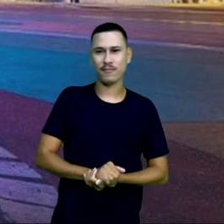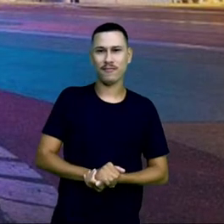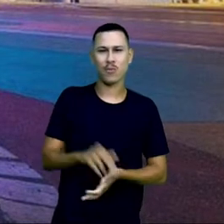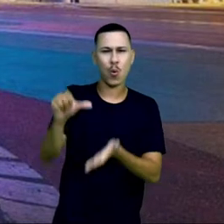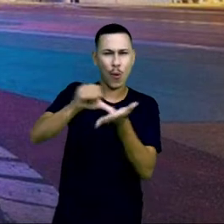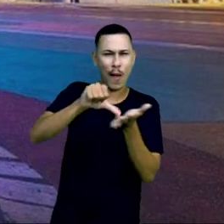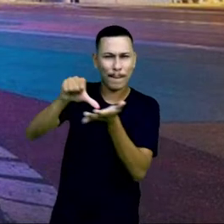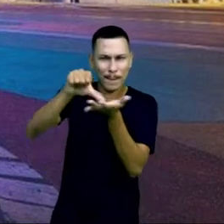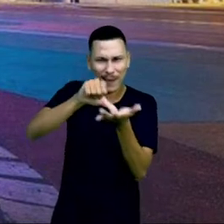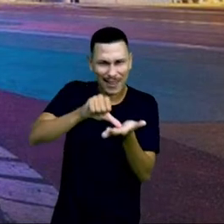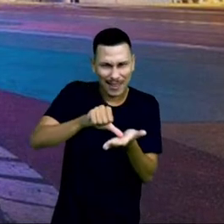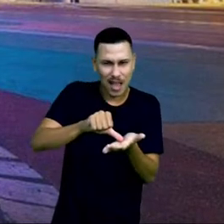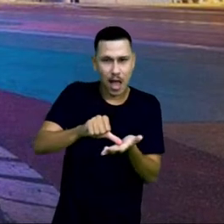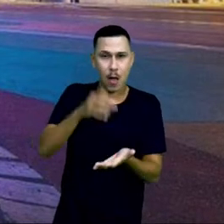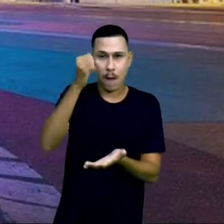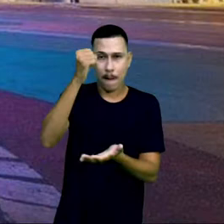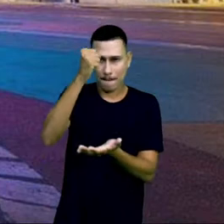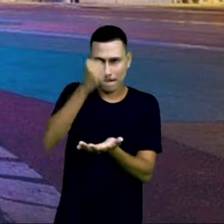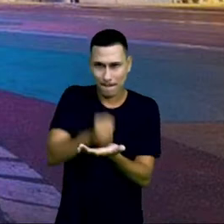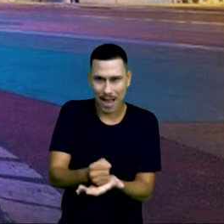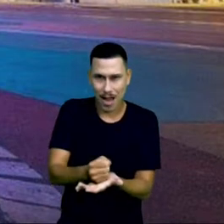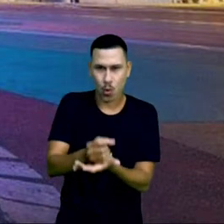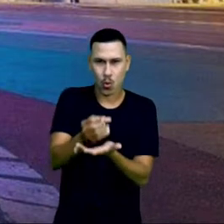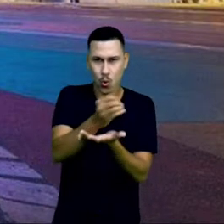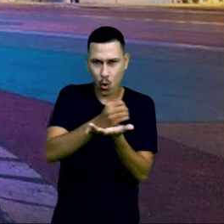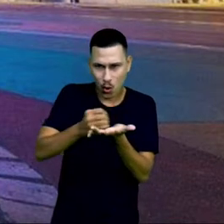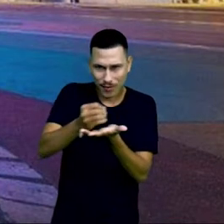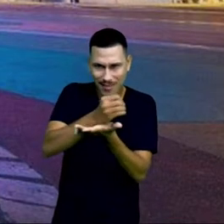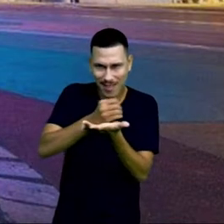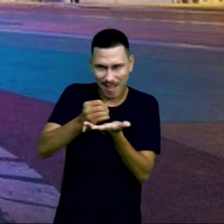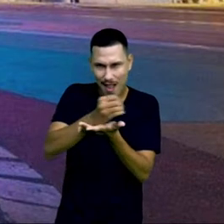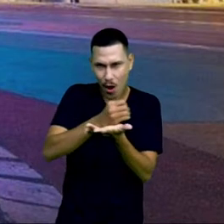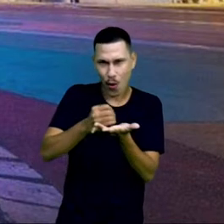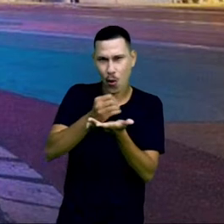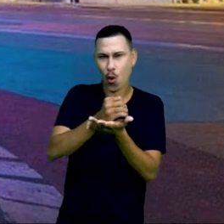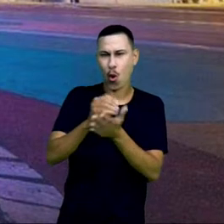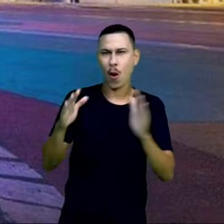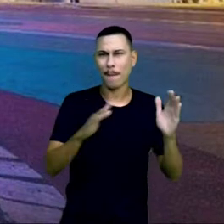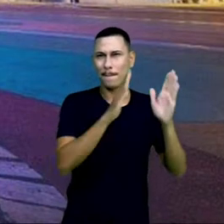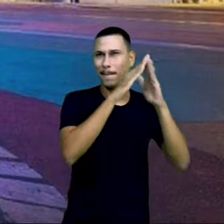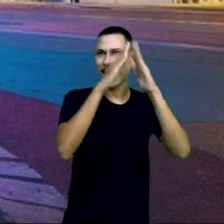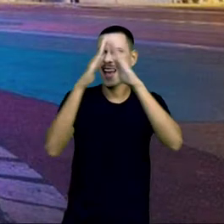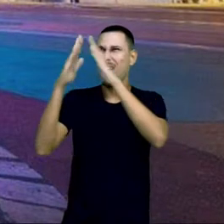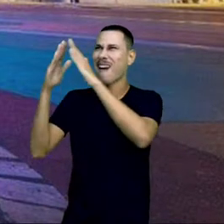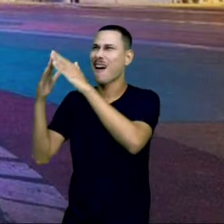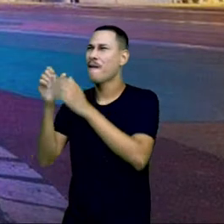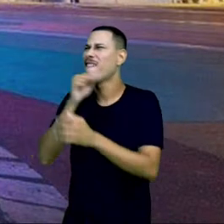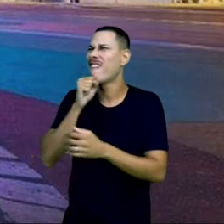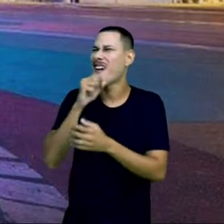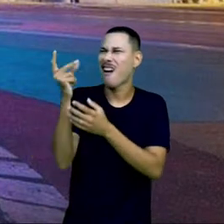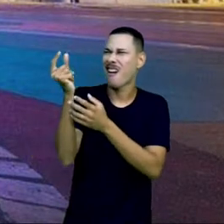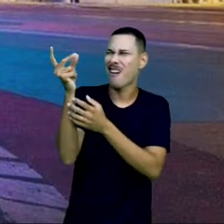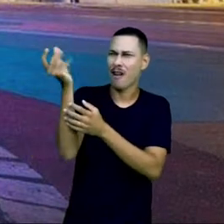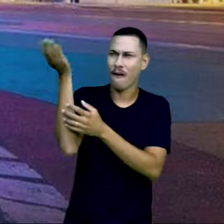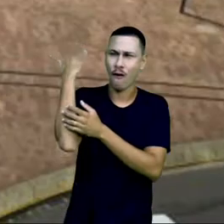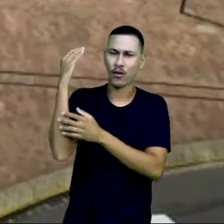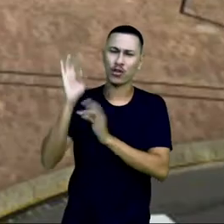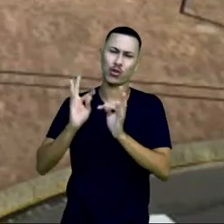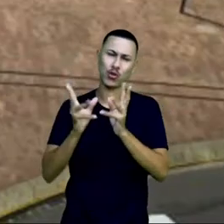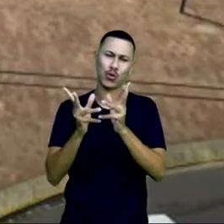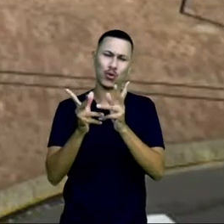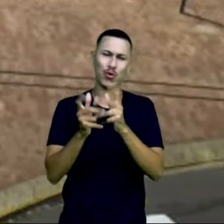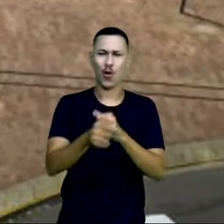Já conhecida, o Marco Zero. Cheio de prédios históricos e tudo mais, e que é um lugar que todo